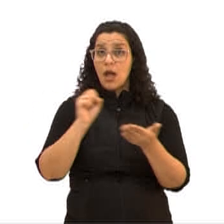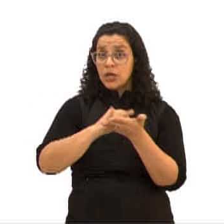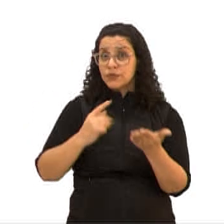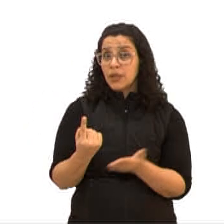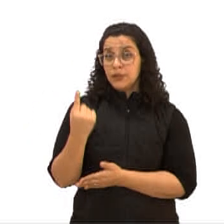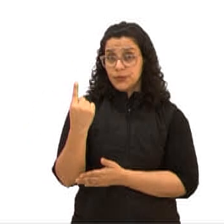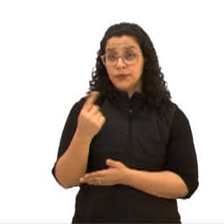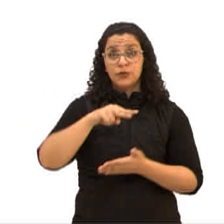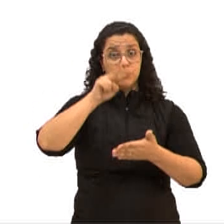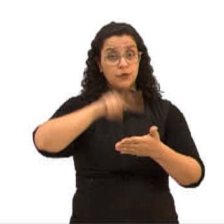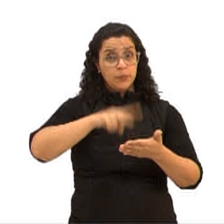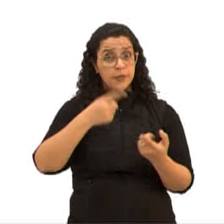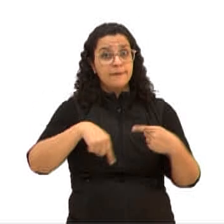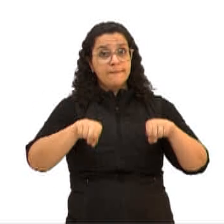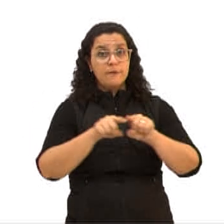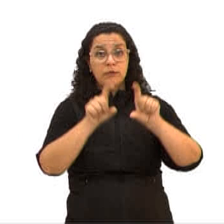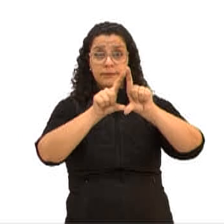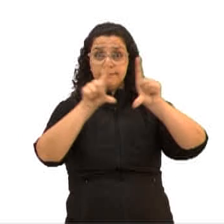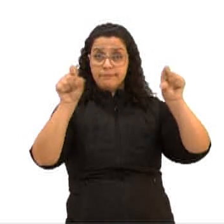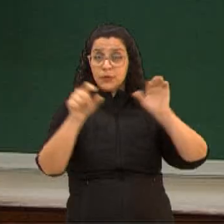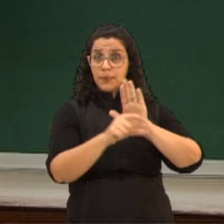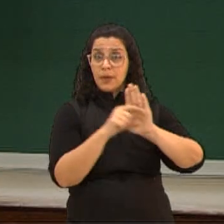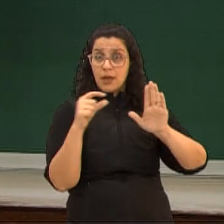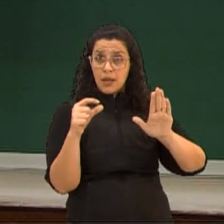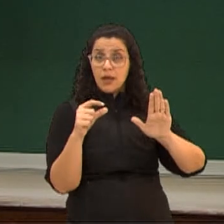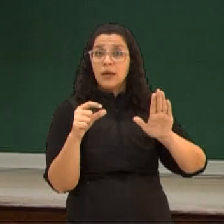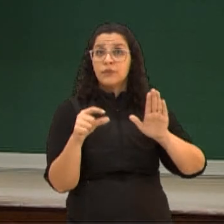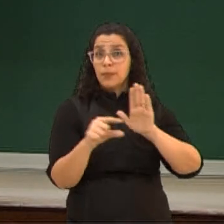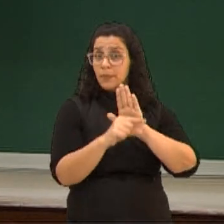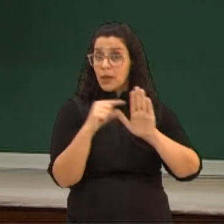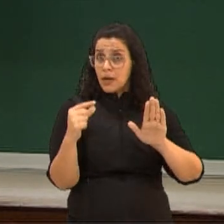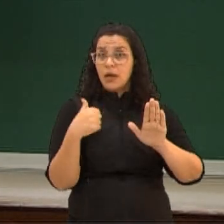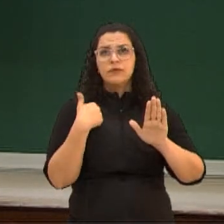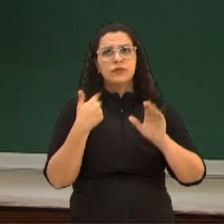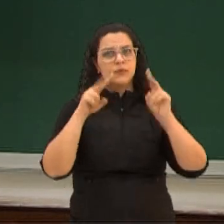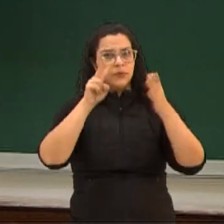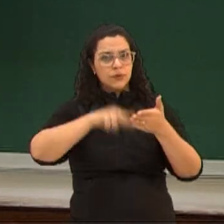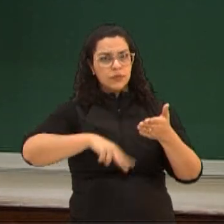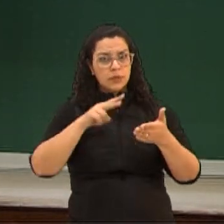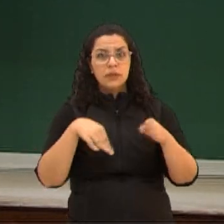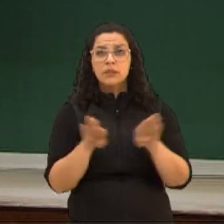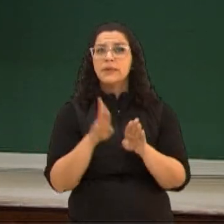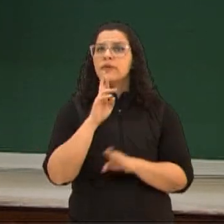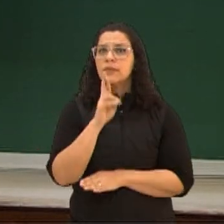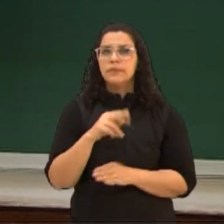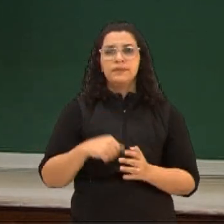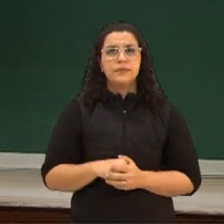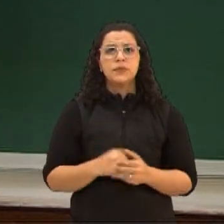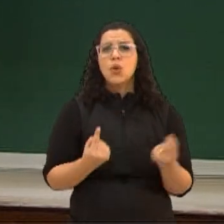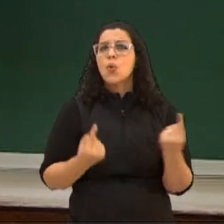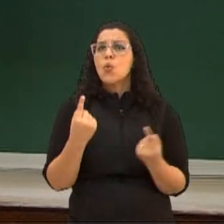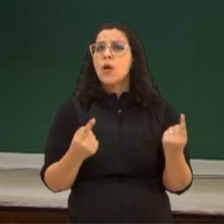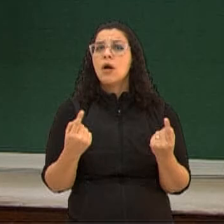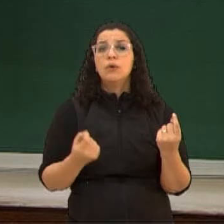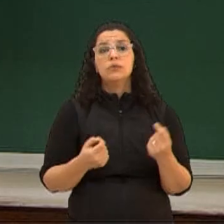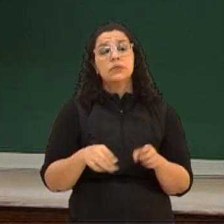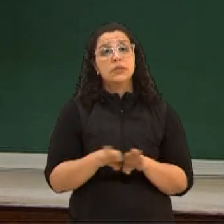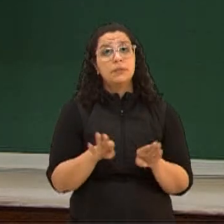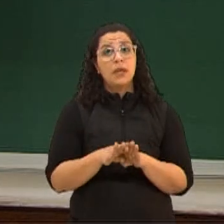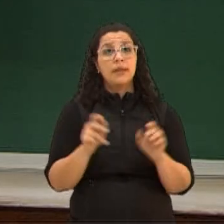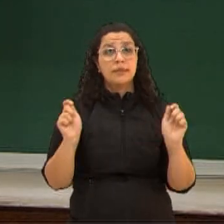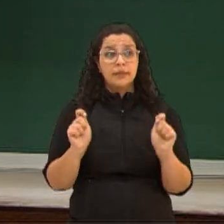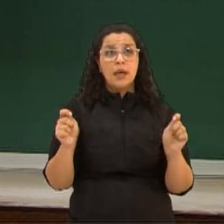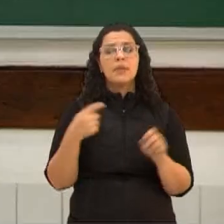Nós vamos reler esse primeiro parágrafo, então é o primeiro parágrafo do editorial, e vamos responder qual ou quais